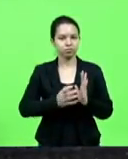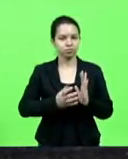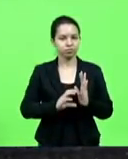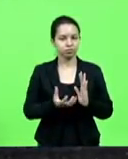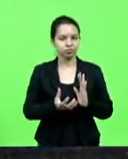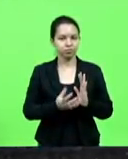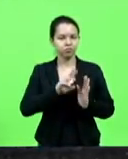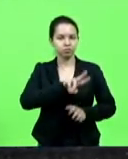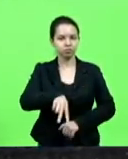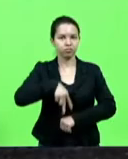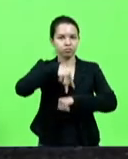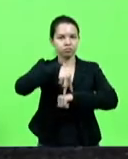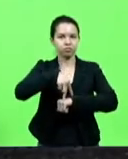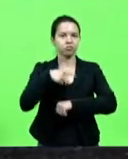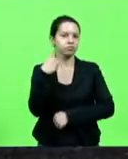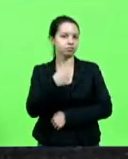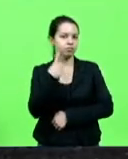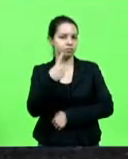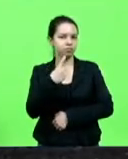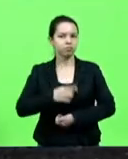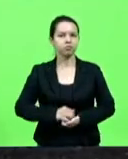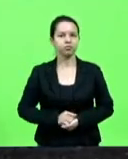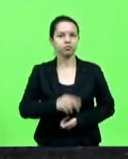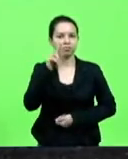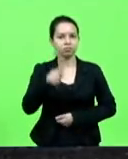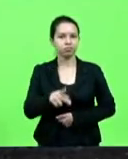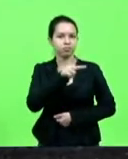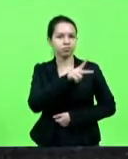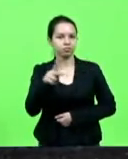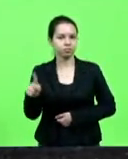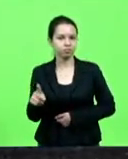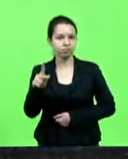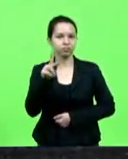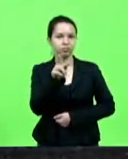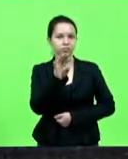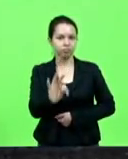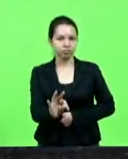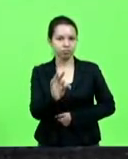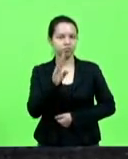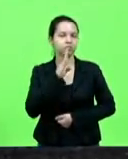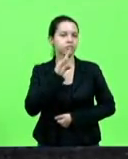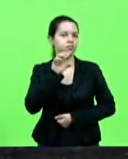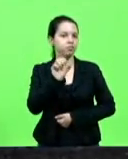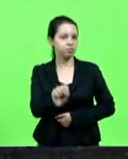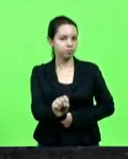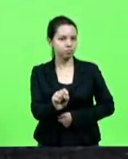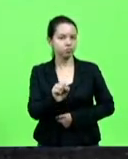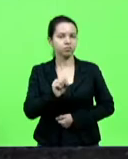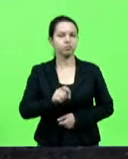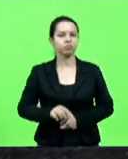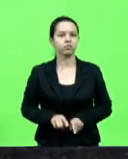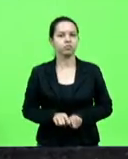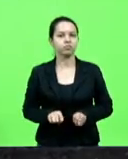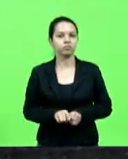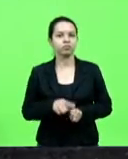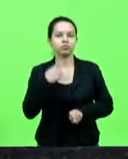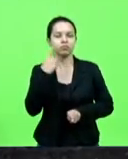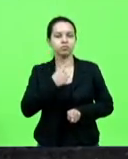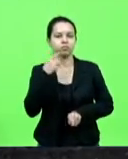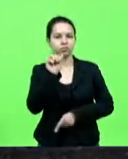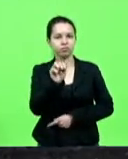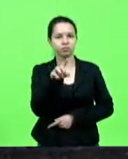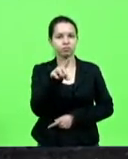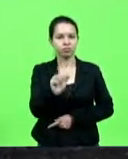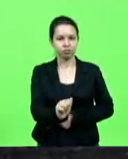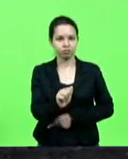fizeram uso da palavra os senhores deputados. Padre Pedro Baldiceira, PT, Bruno Souza e a senhora deputada Ada De Luca,